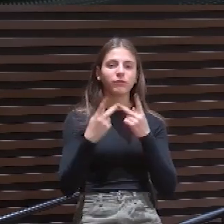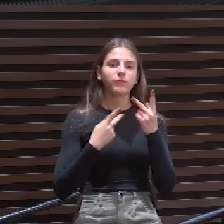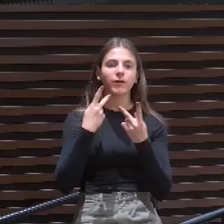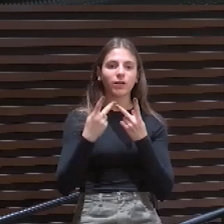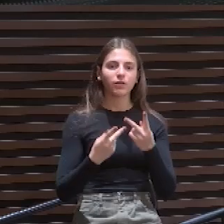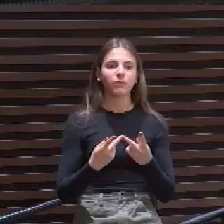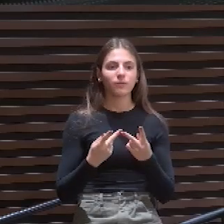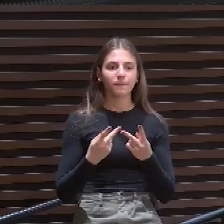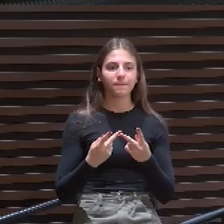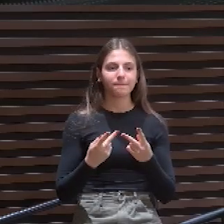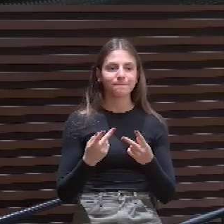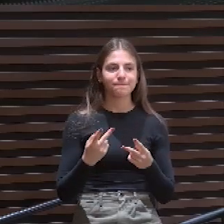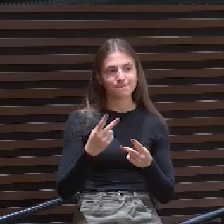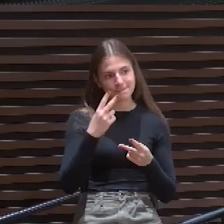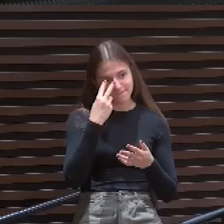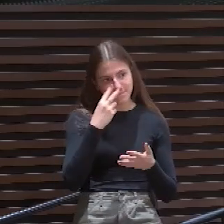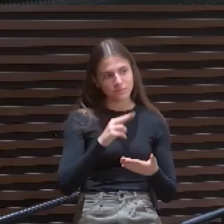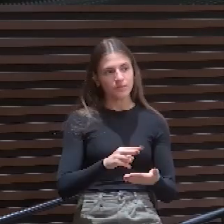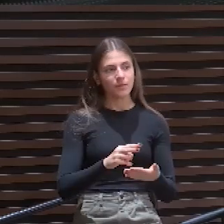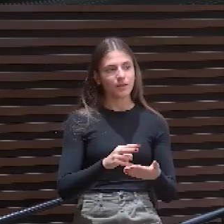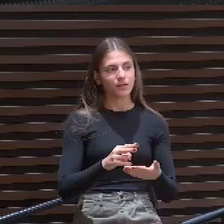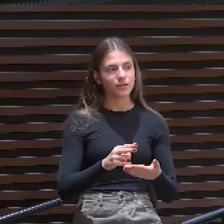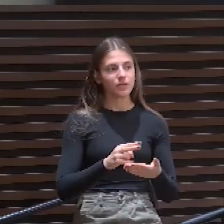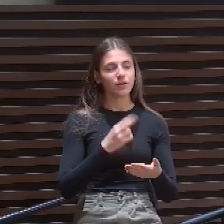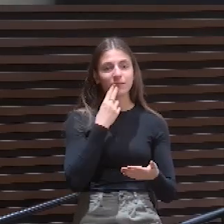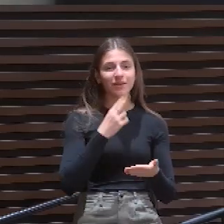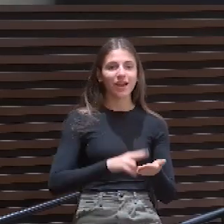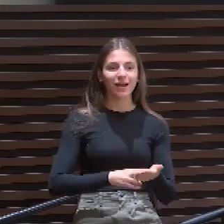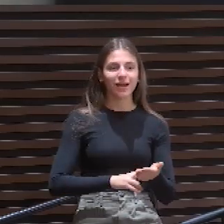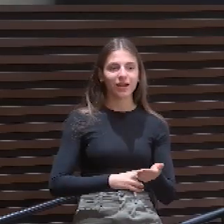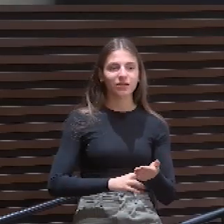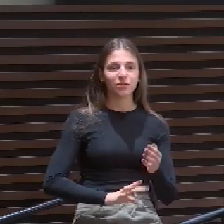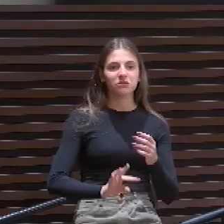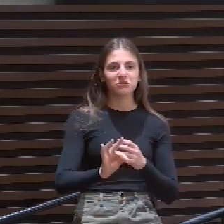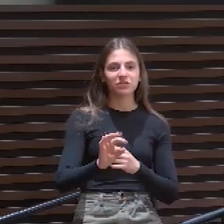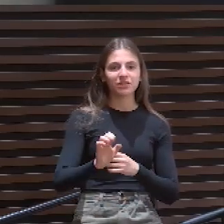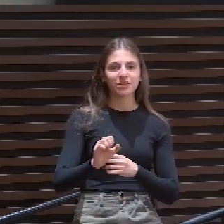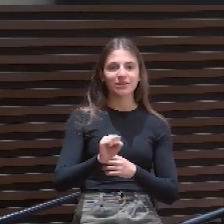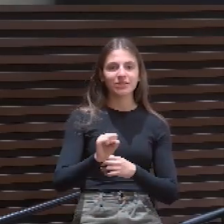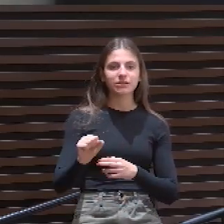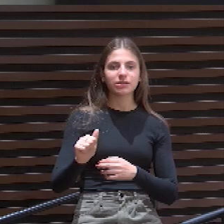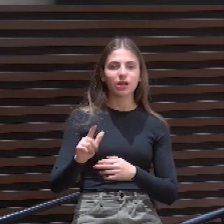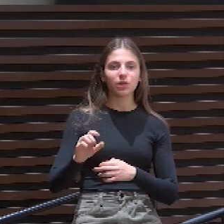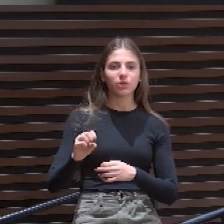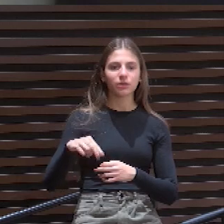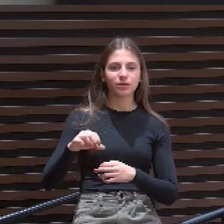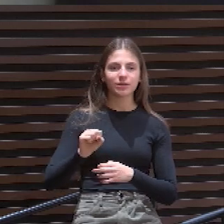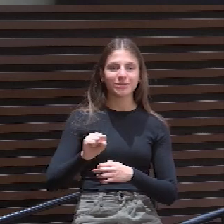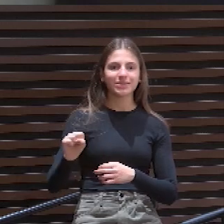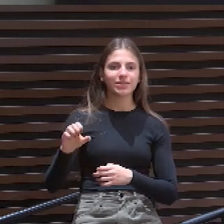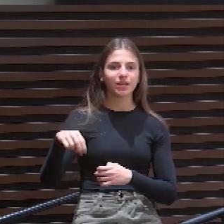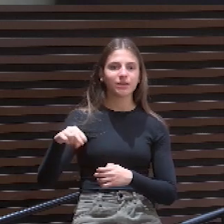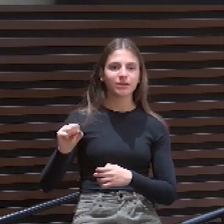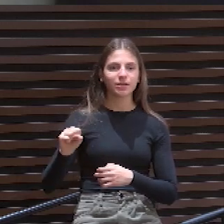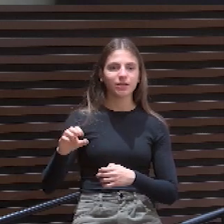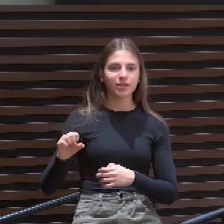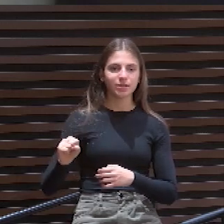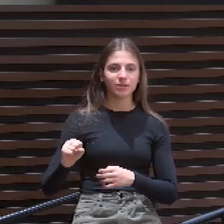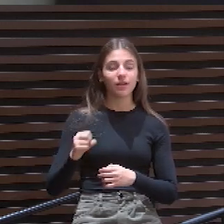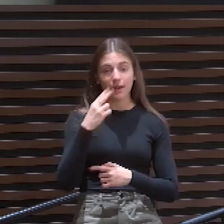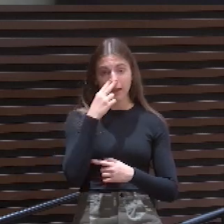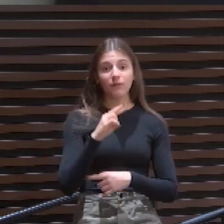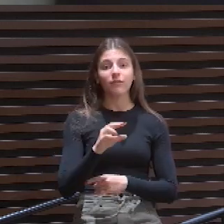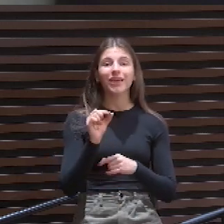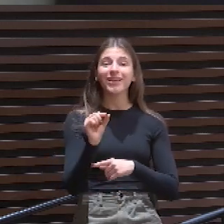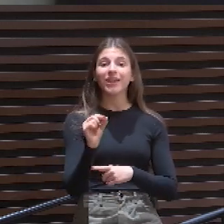irmão Bruno leu na carta aos Tessalonicenses. Olha, analisai o que é bom,